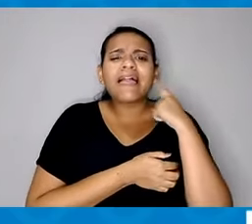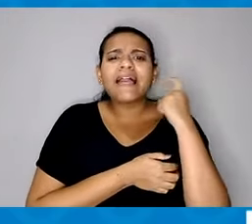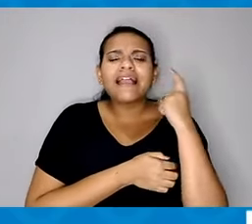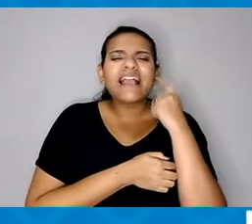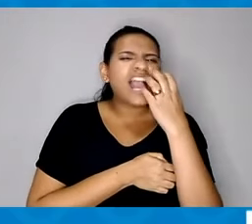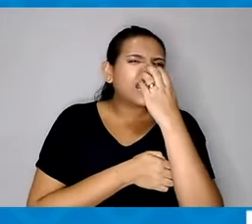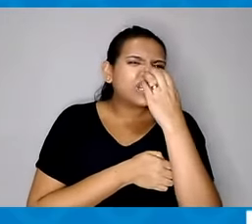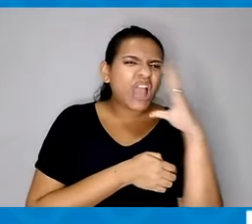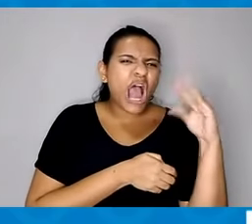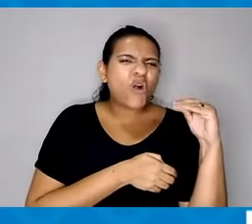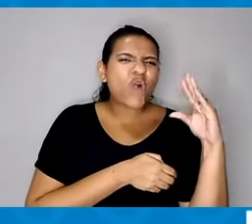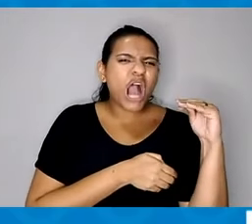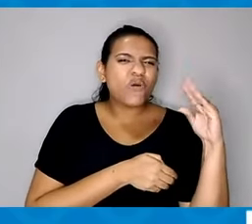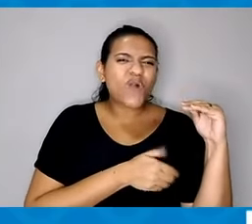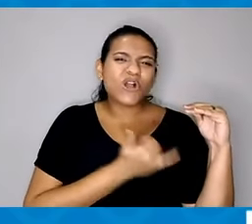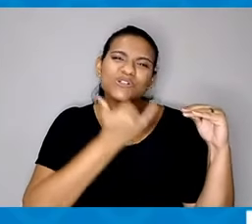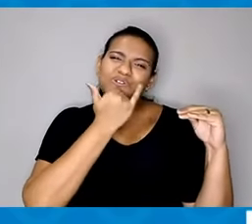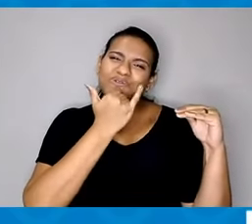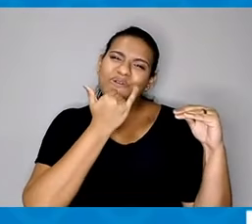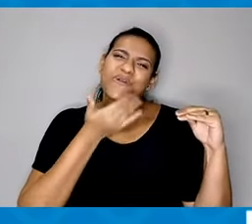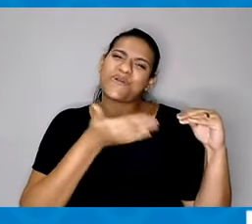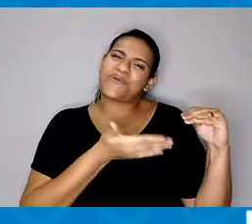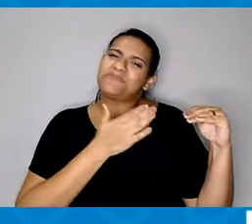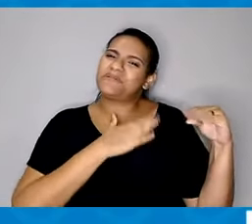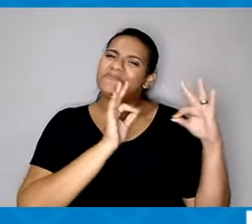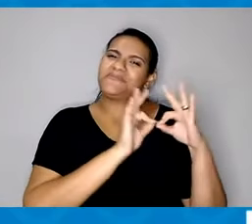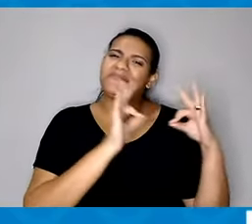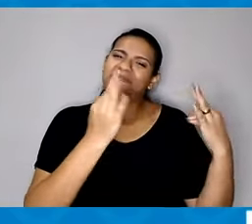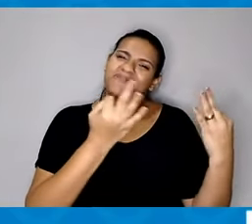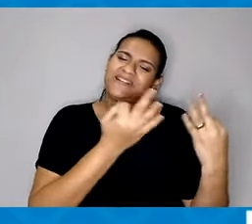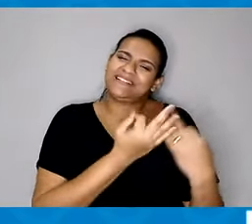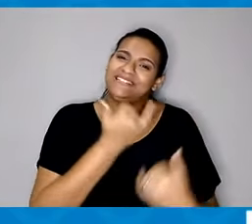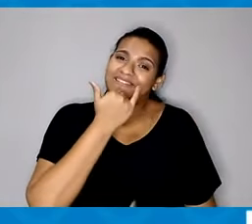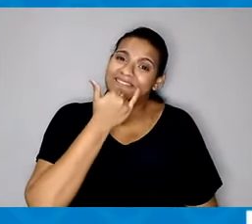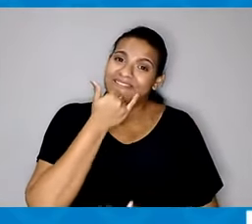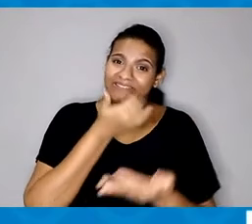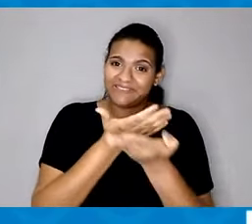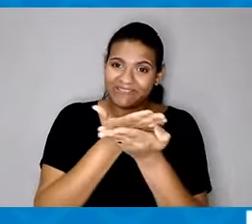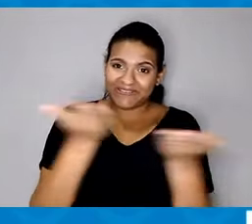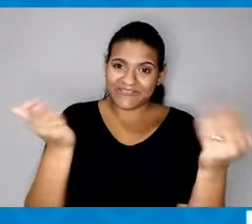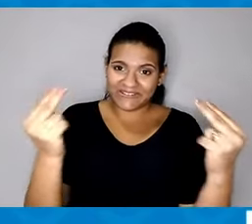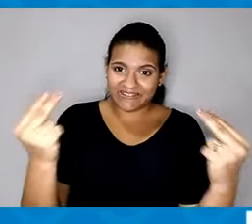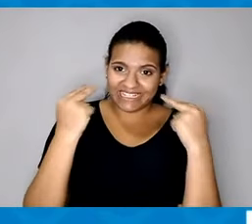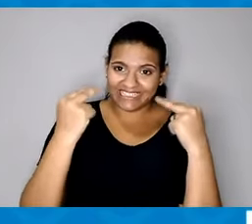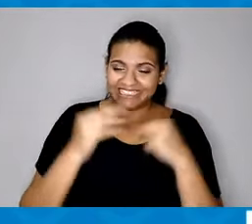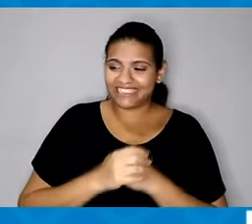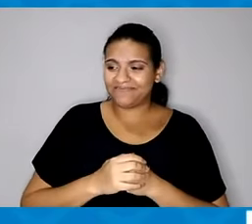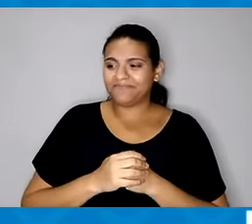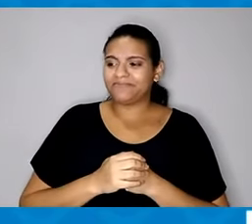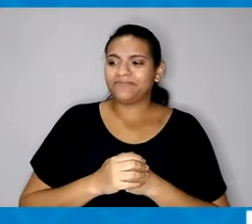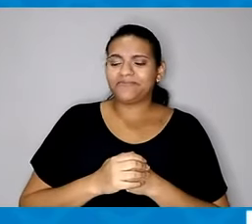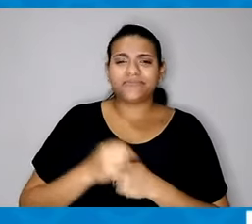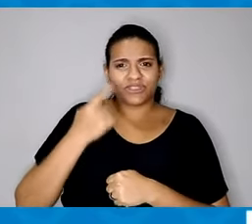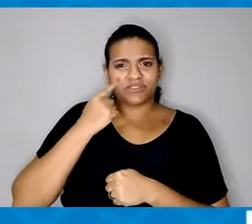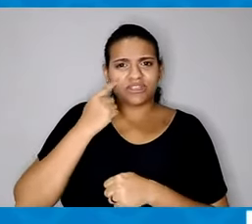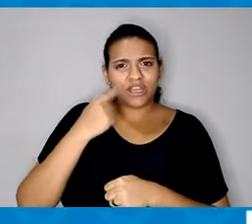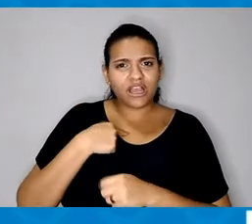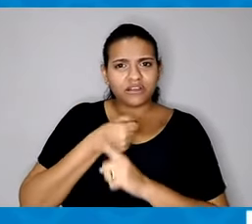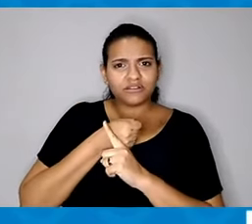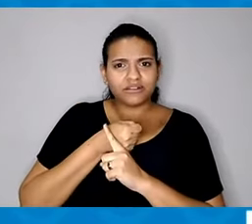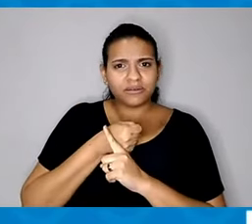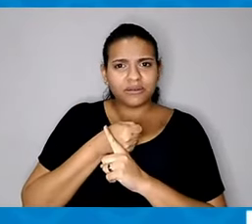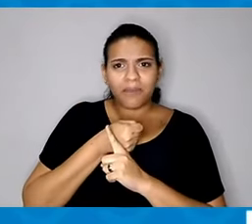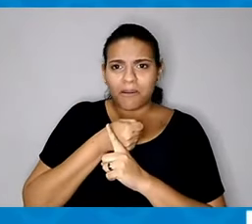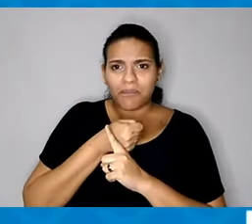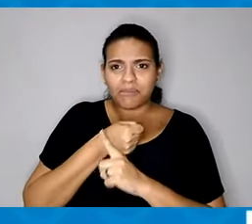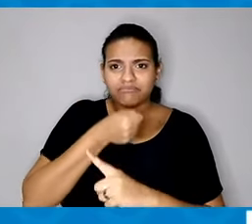pedir desculpas a você e à nossa audiência. Eu tive que fechar aqui o microfone, inclusive,